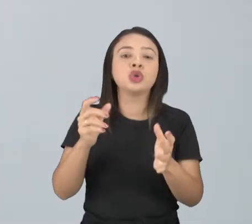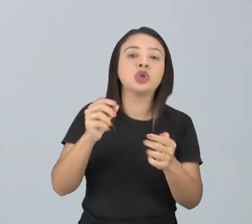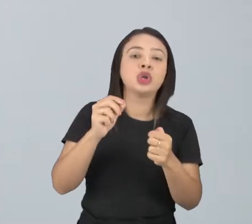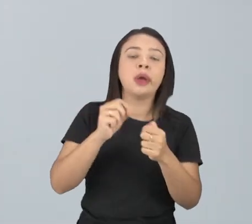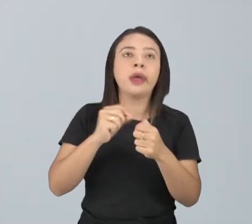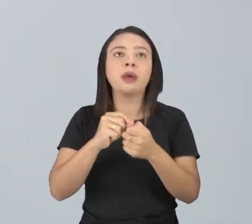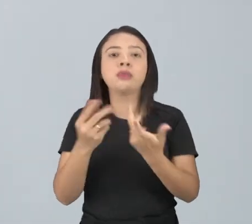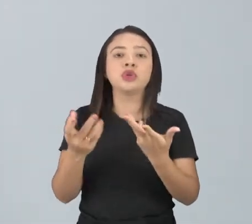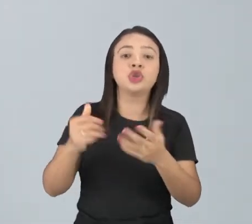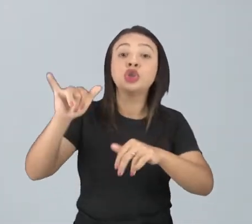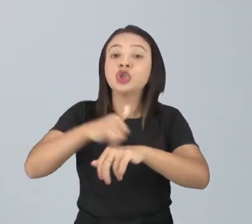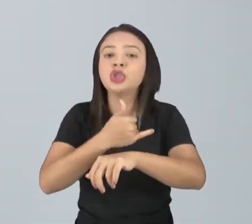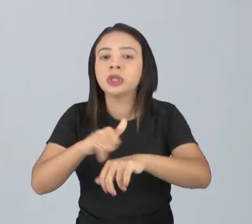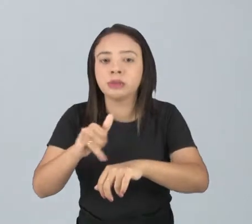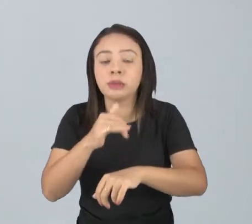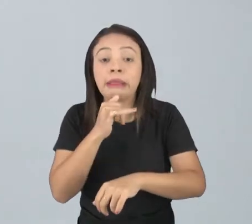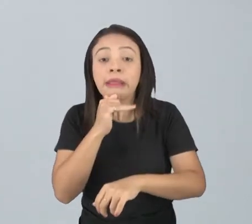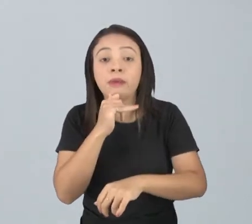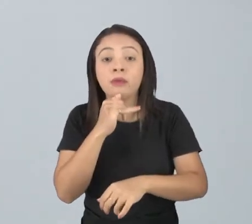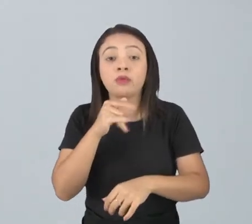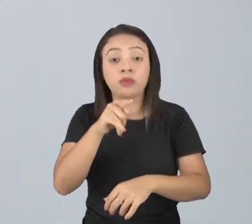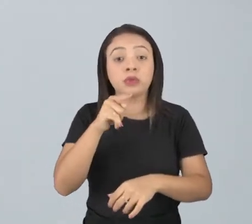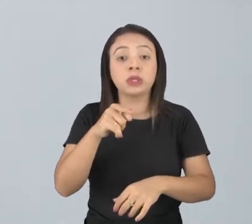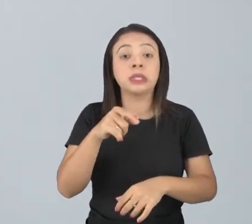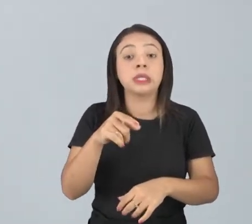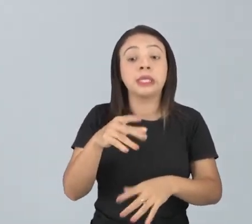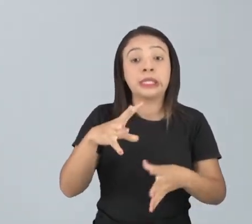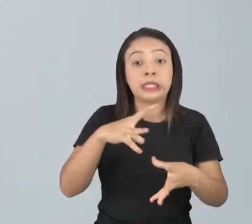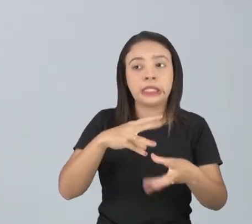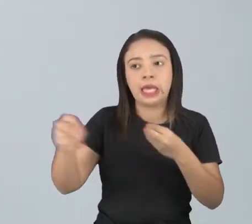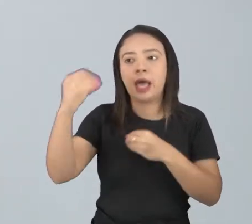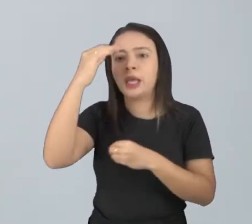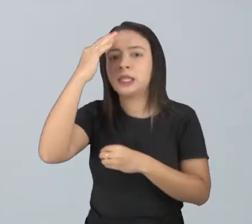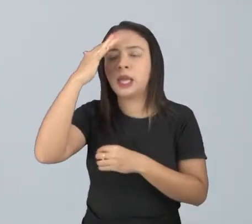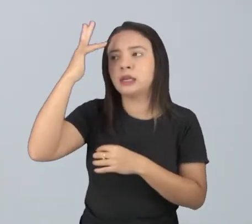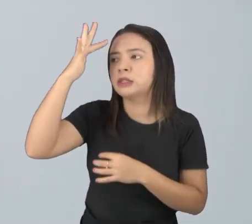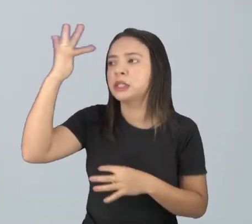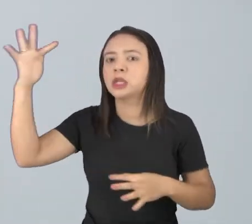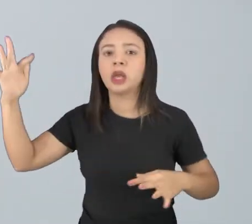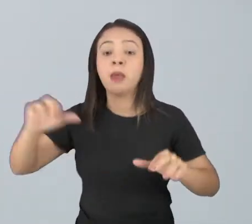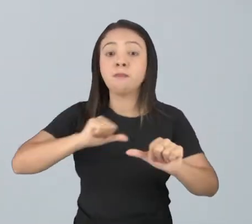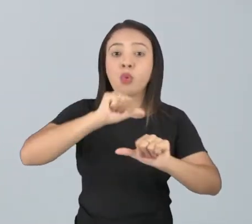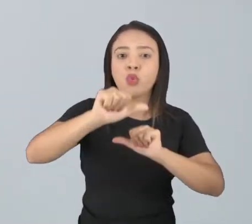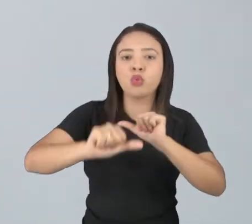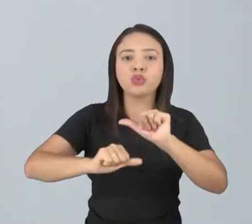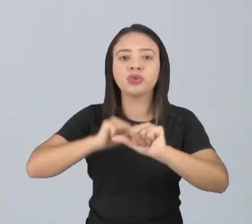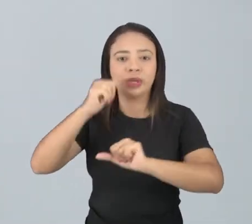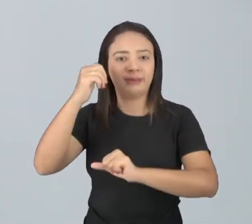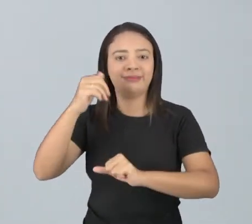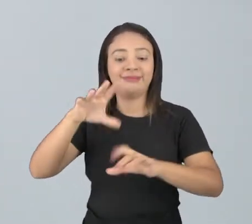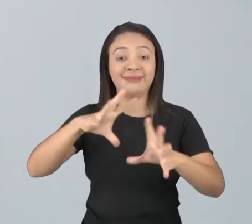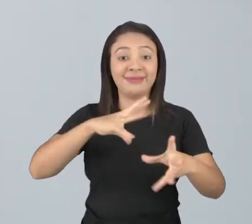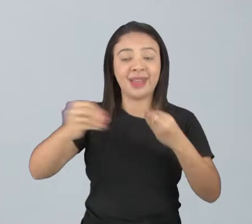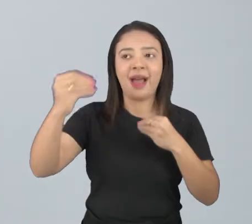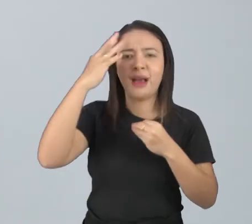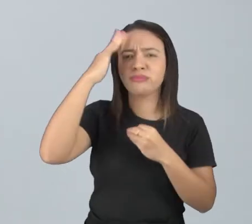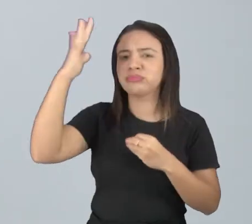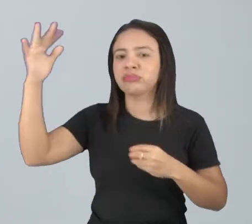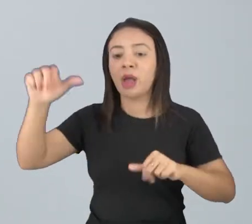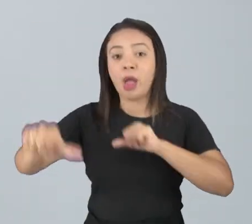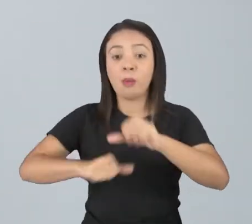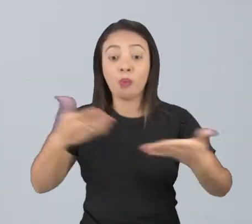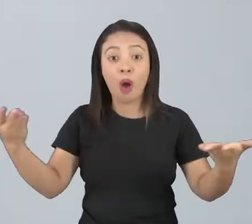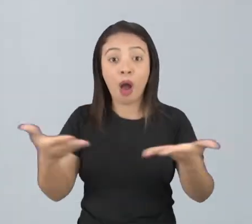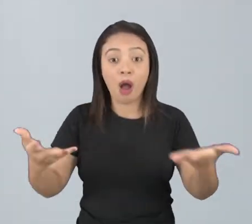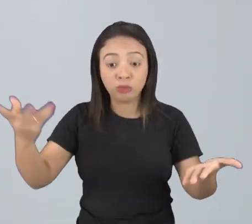seja, você sai do campo teórico e vai para o campo prático, certo? Isso que é o ativismo. E aí surge